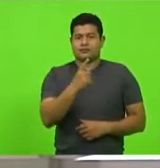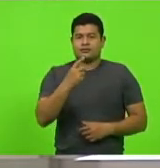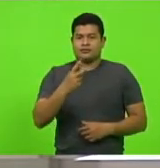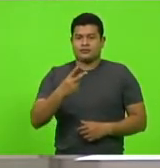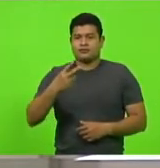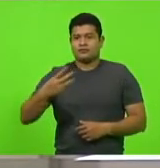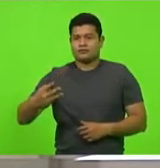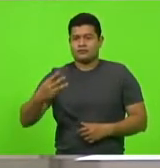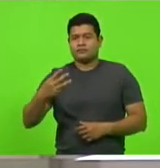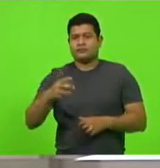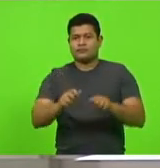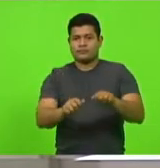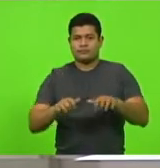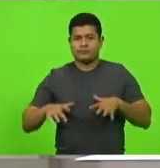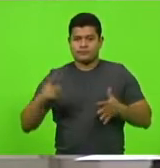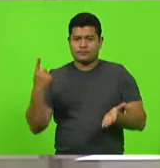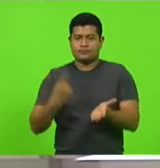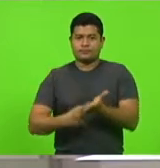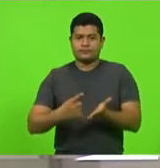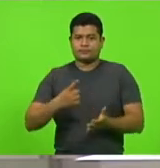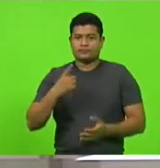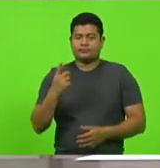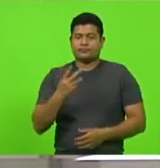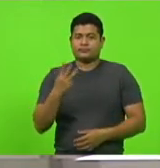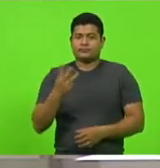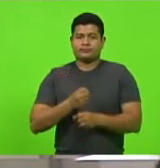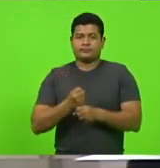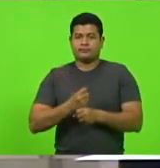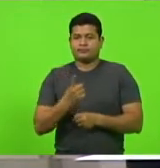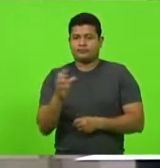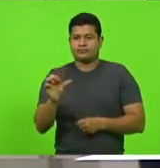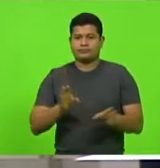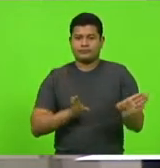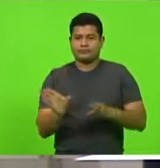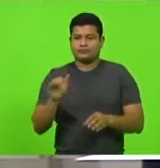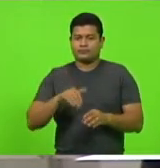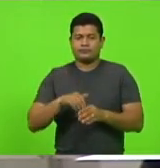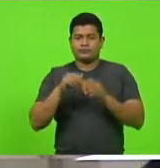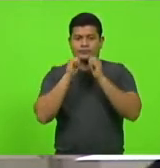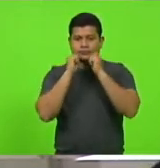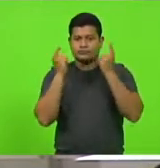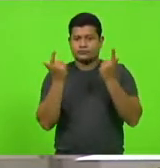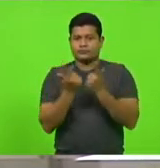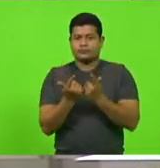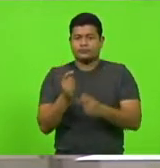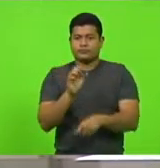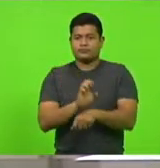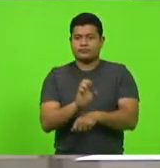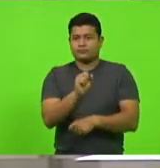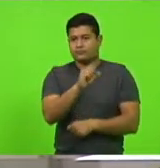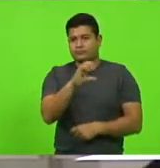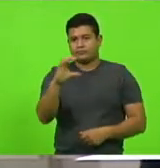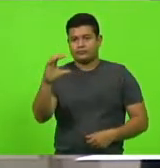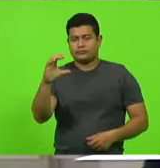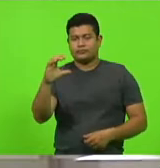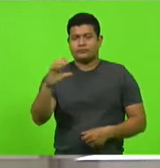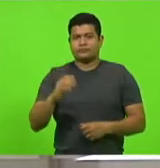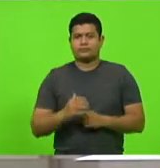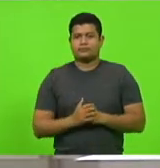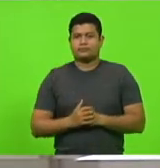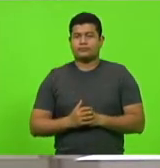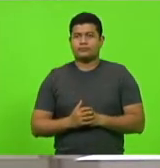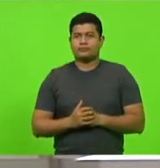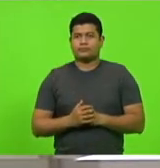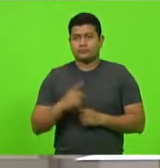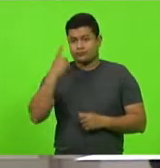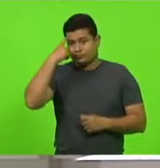123ª sessão ordinária da terceira sessão legislativa da 19ª legislatura da Assembleia Legislativa do Estado de Santa